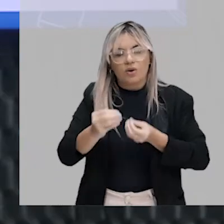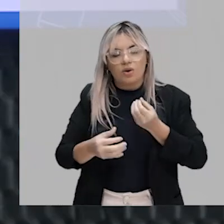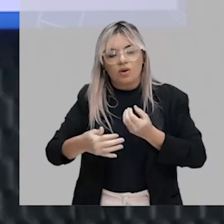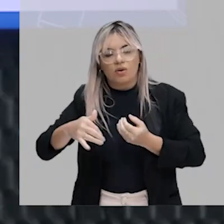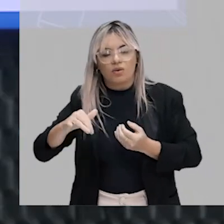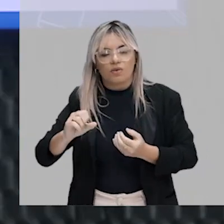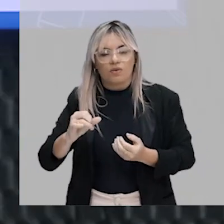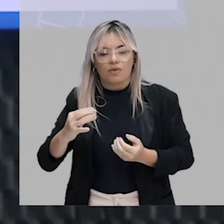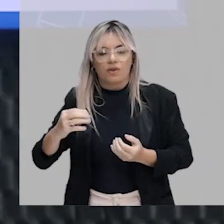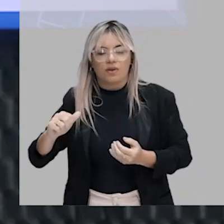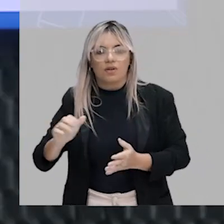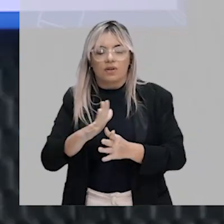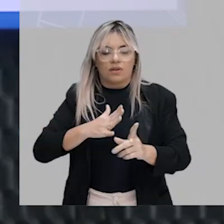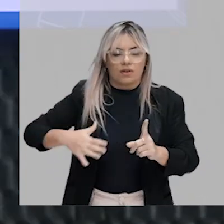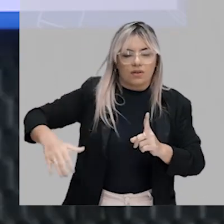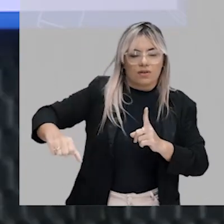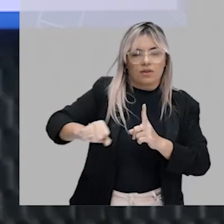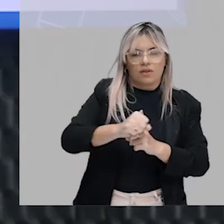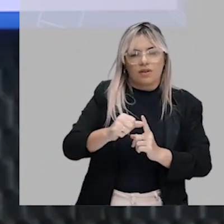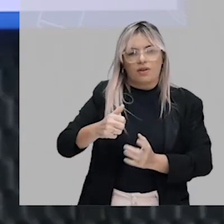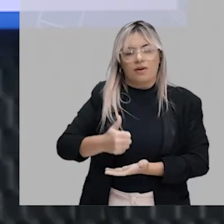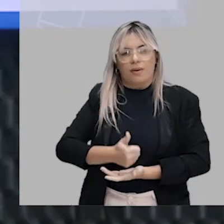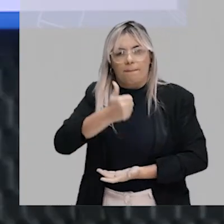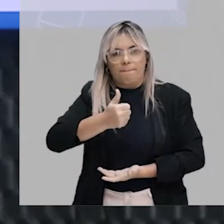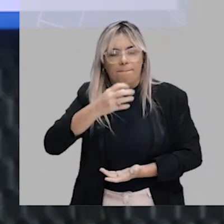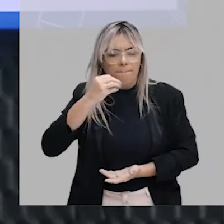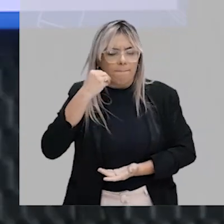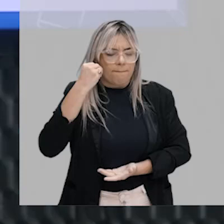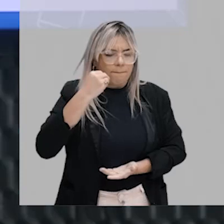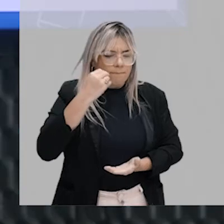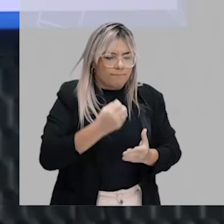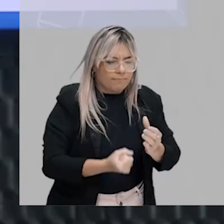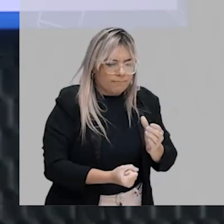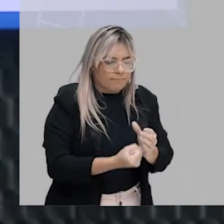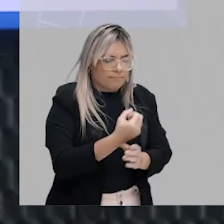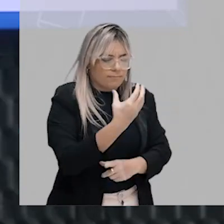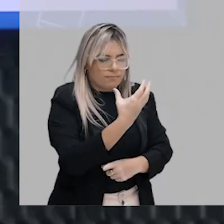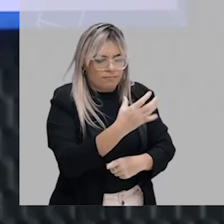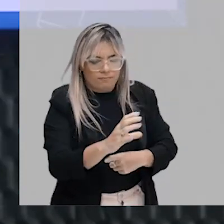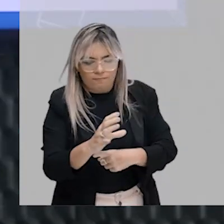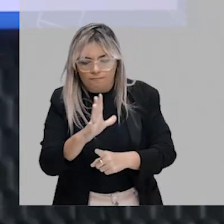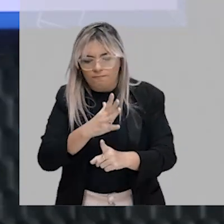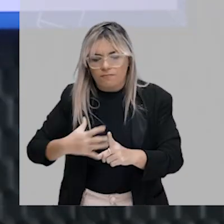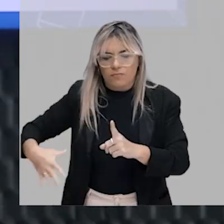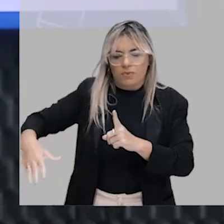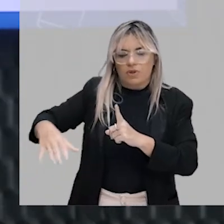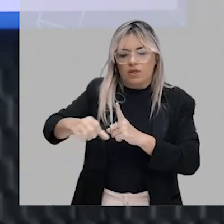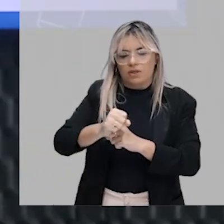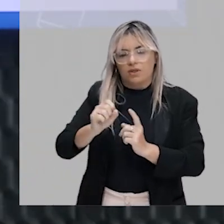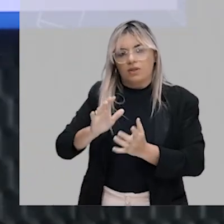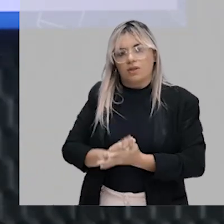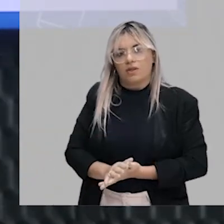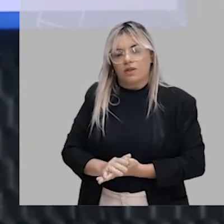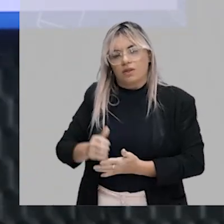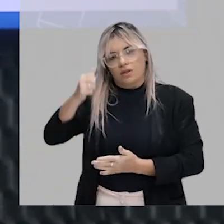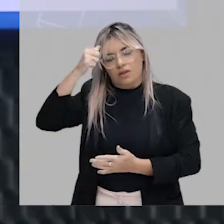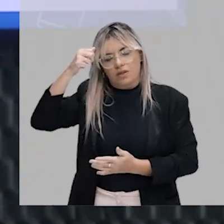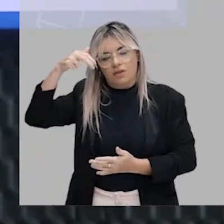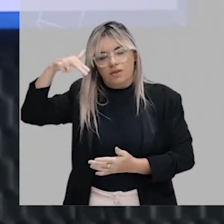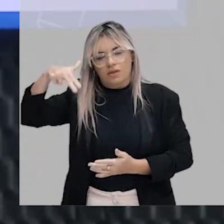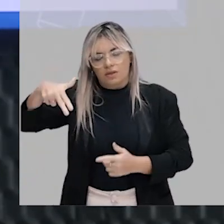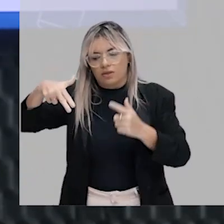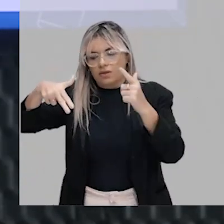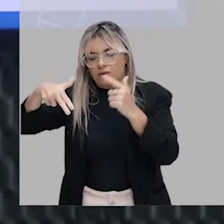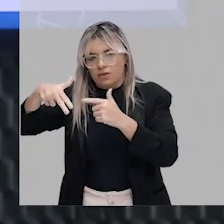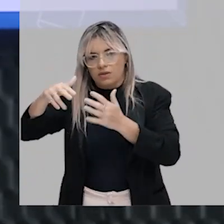física social, que foi a primeira tentativa de criar uma ciência da sociedade. E o Auguste Comte foi exatamente